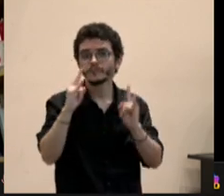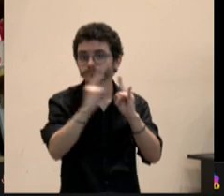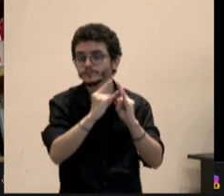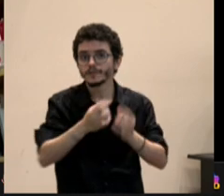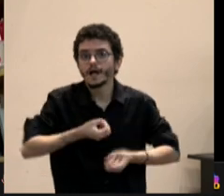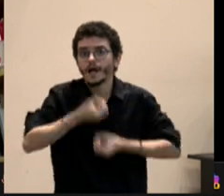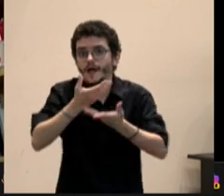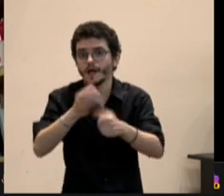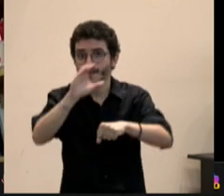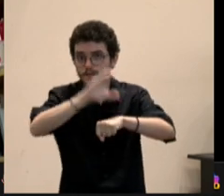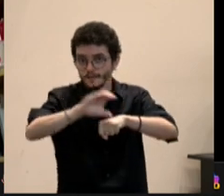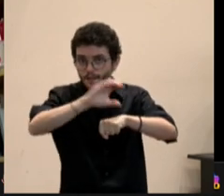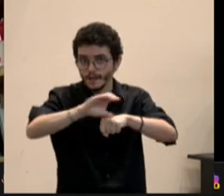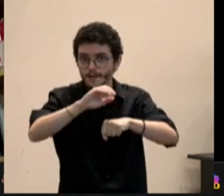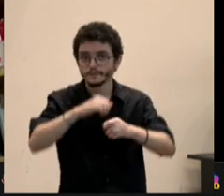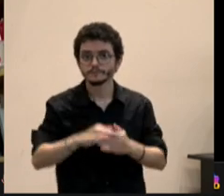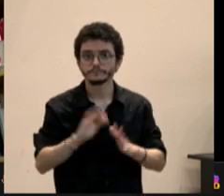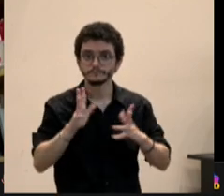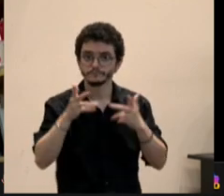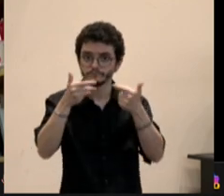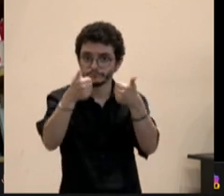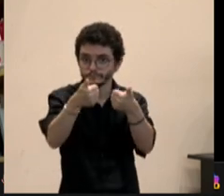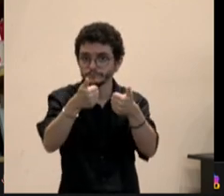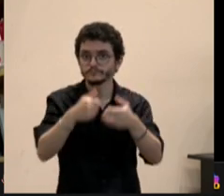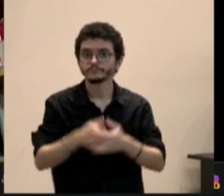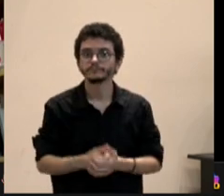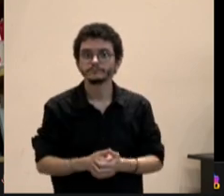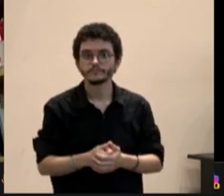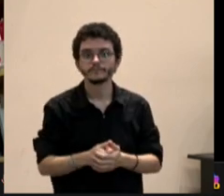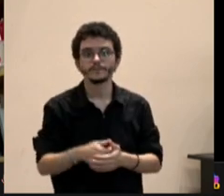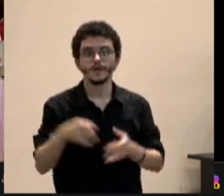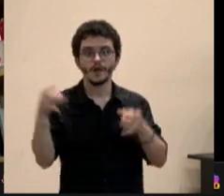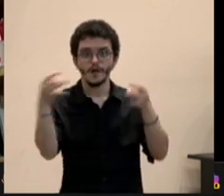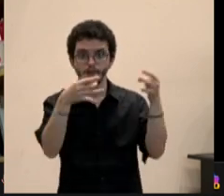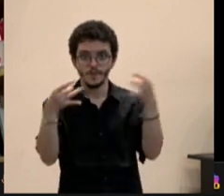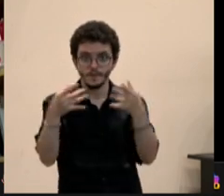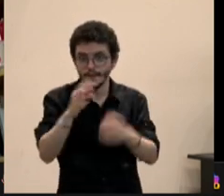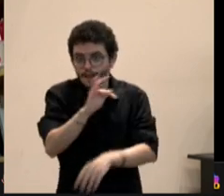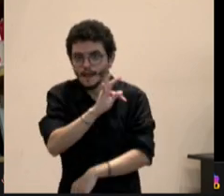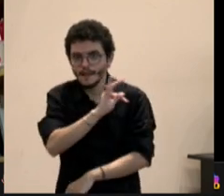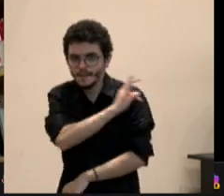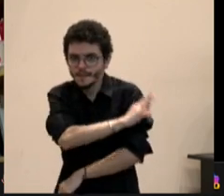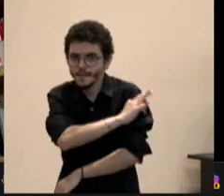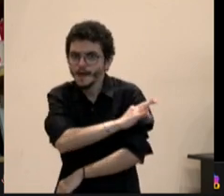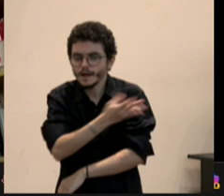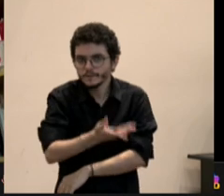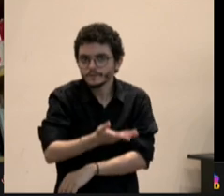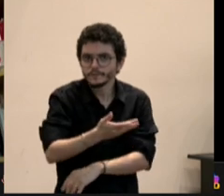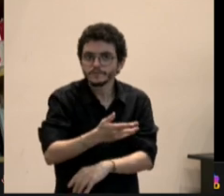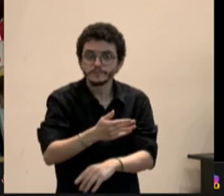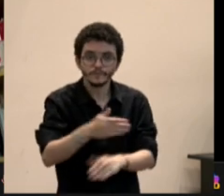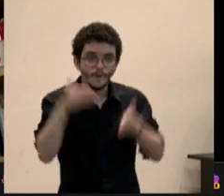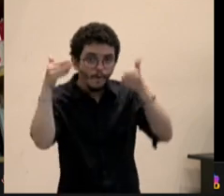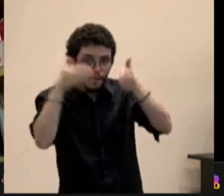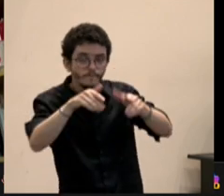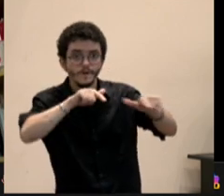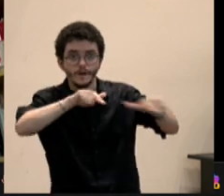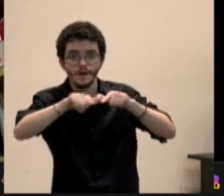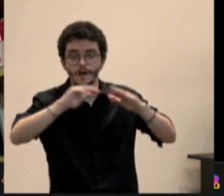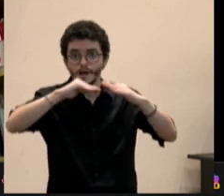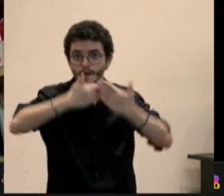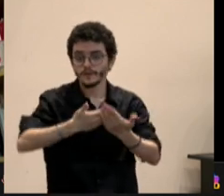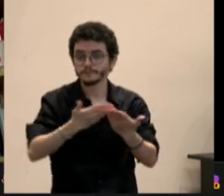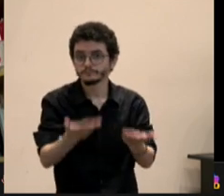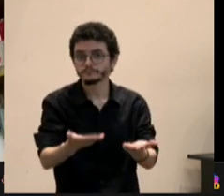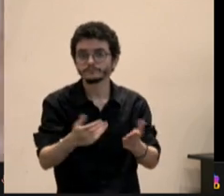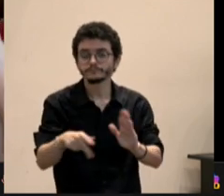cursos de qualificação, tecnólogos, para os funcionários de escola. O